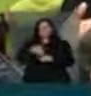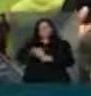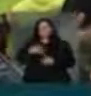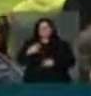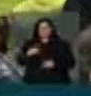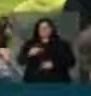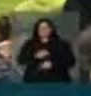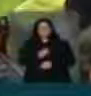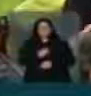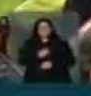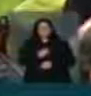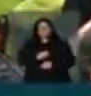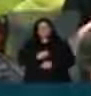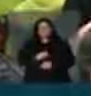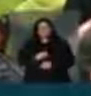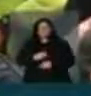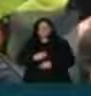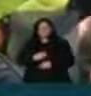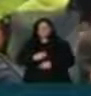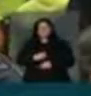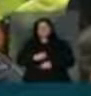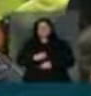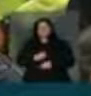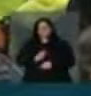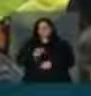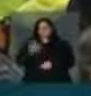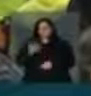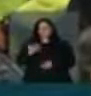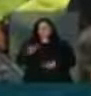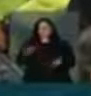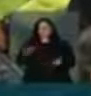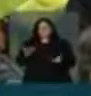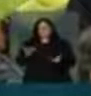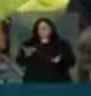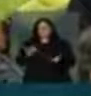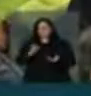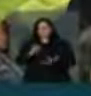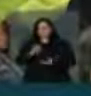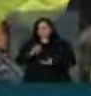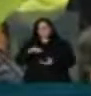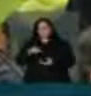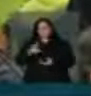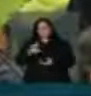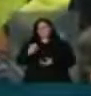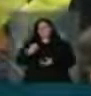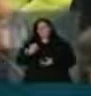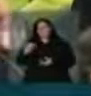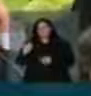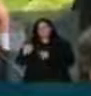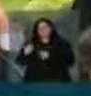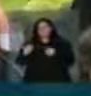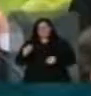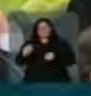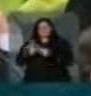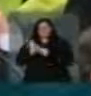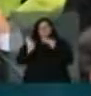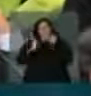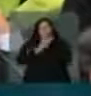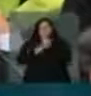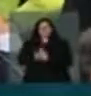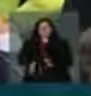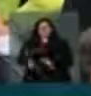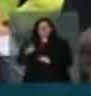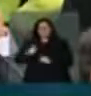cargo pleiteado, ela é nociva e perniciosa à democracia. Portanto, acho que é um avanço também a acabar com a